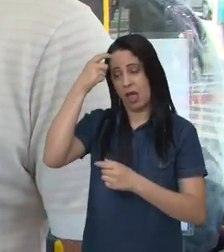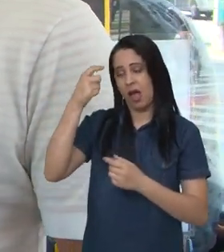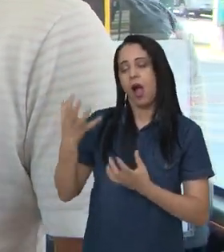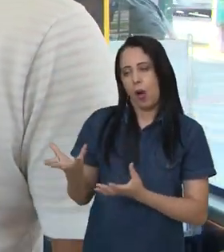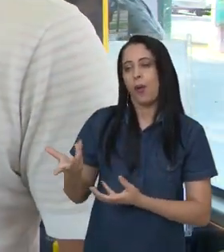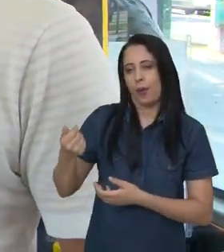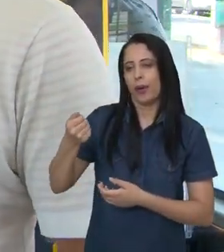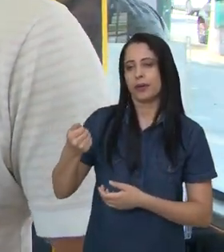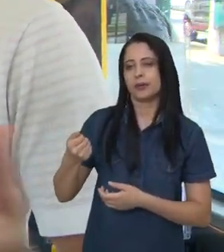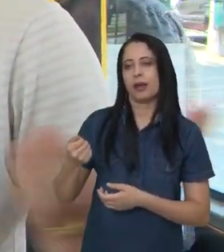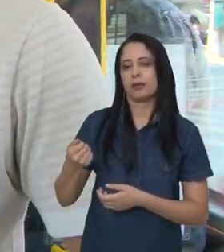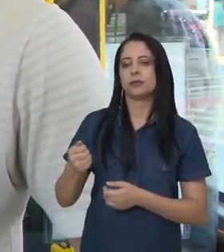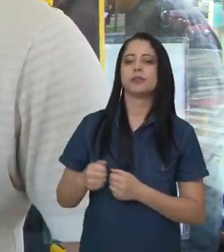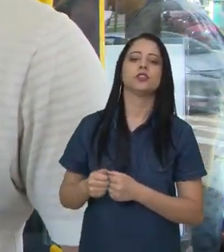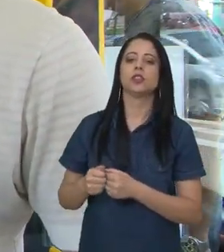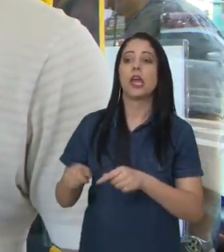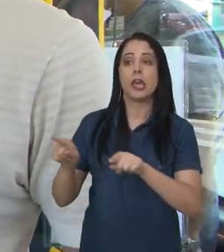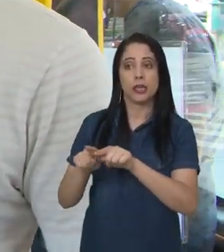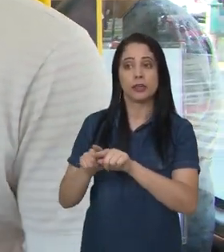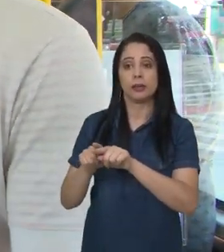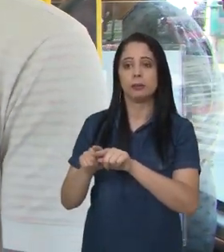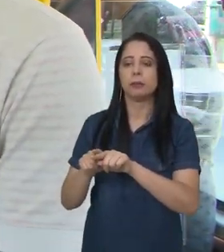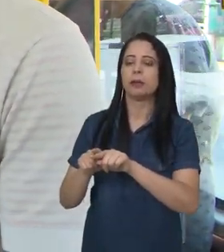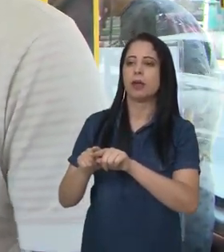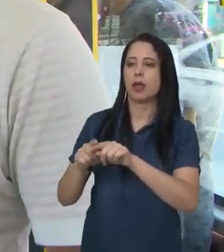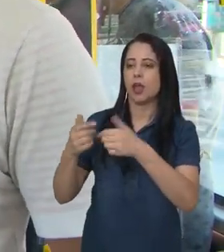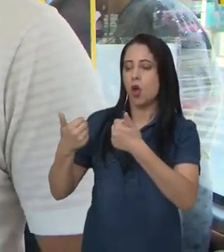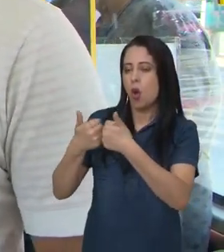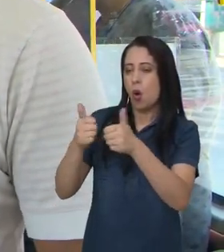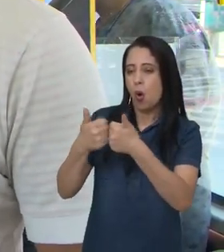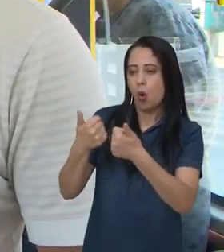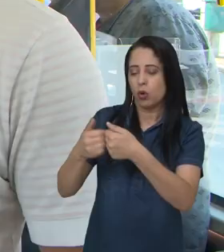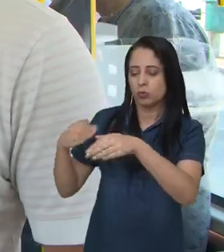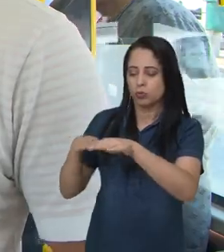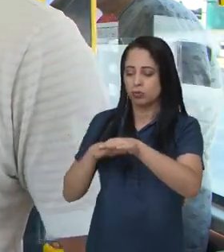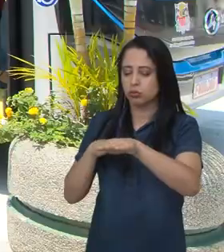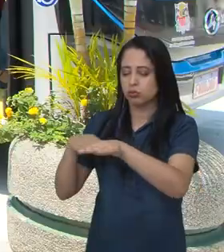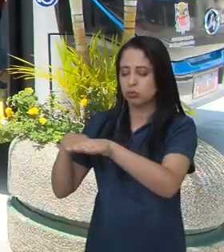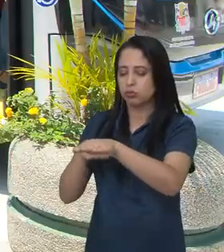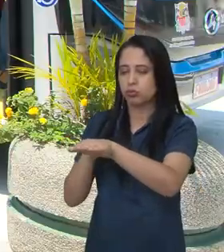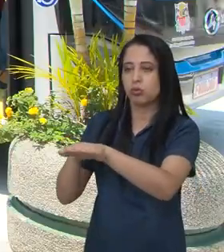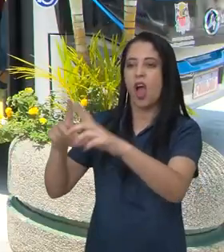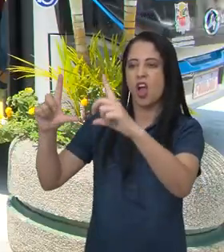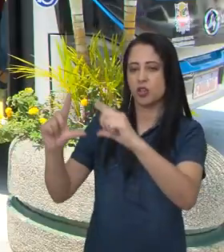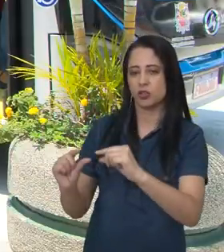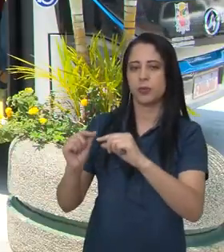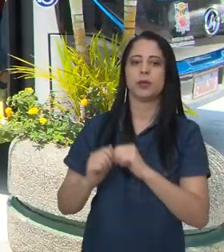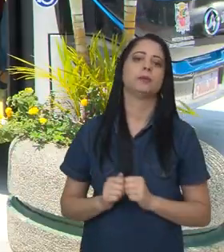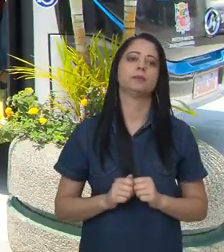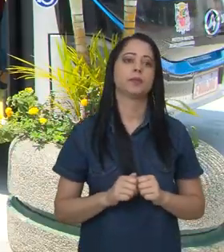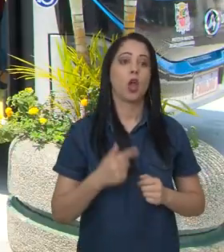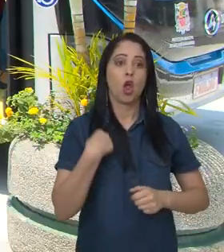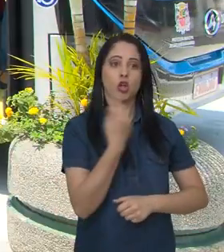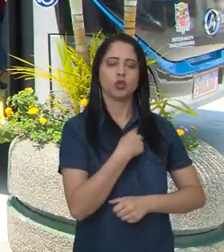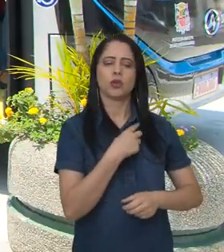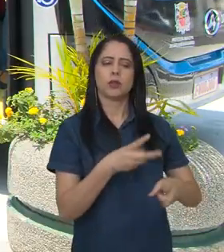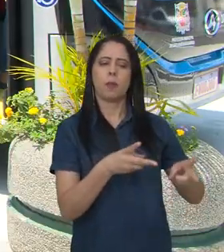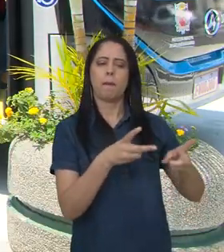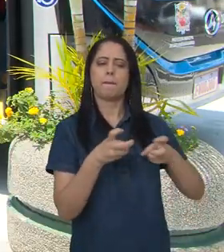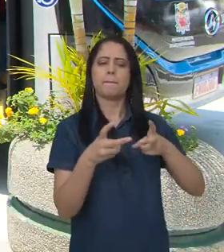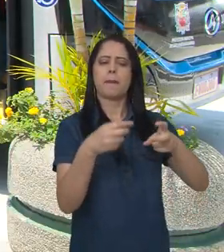de qualidade logicamente a gente também diminui a frota de veículos andando da nossa cidade nós estamos aliando sustentabilidade